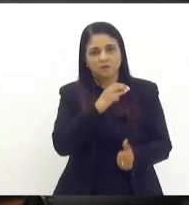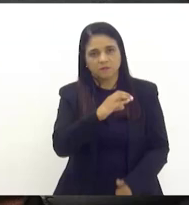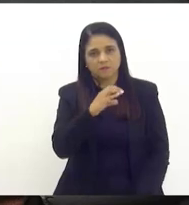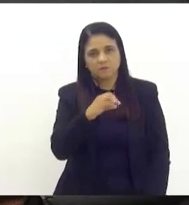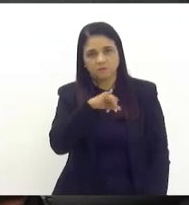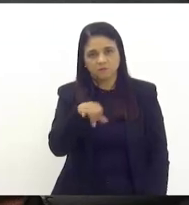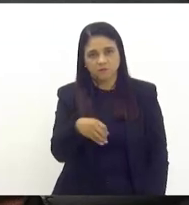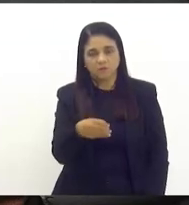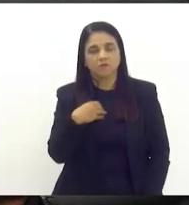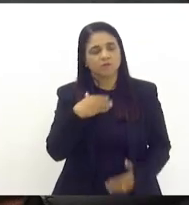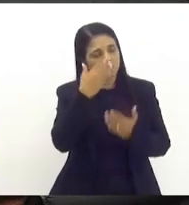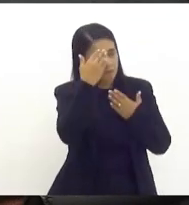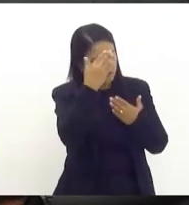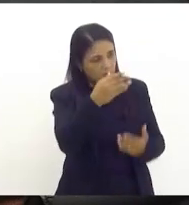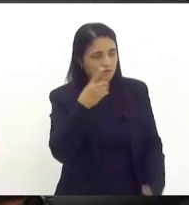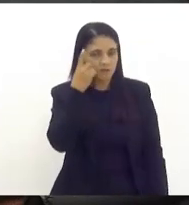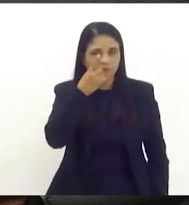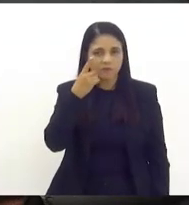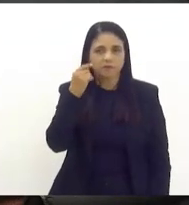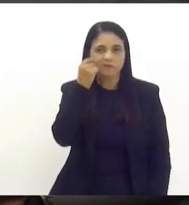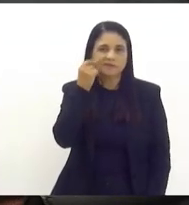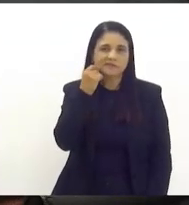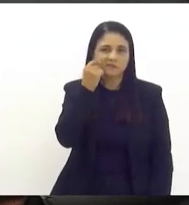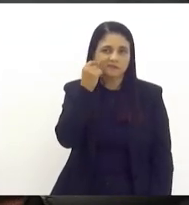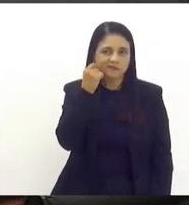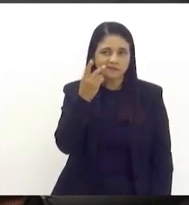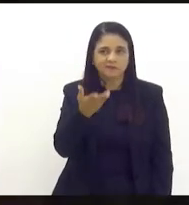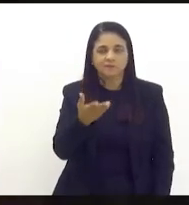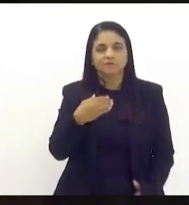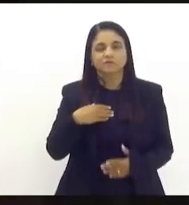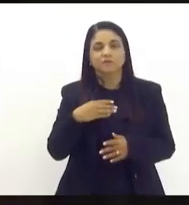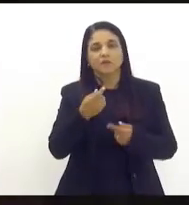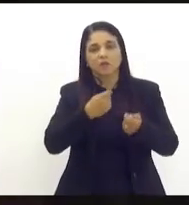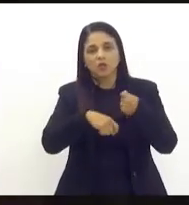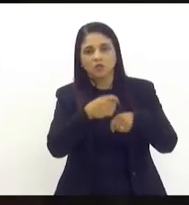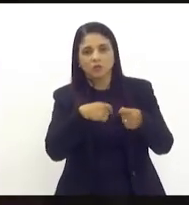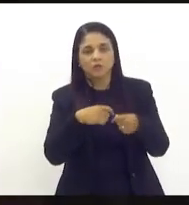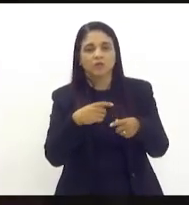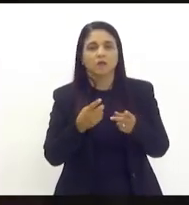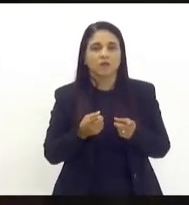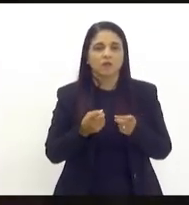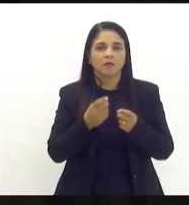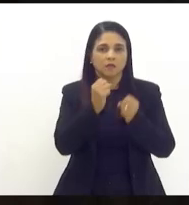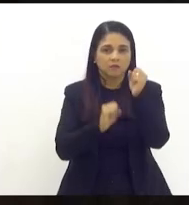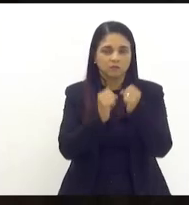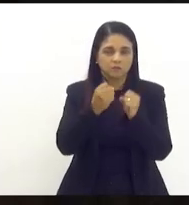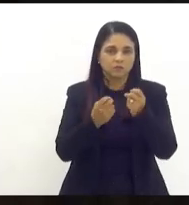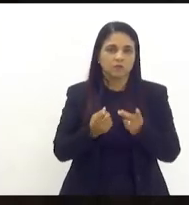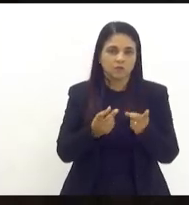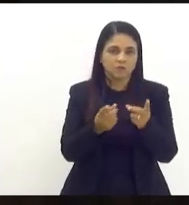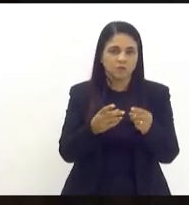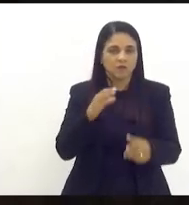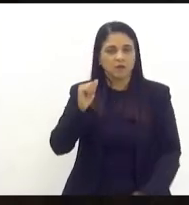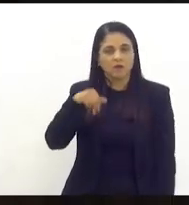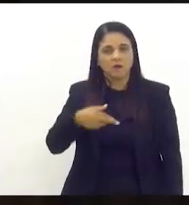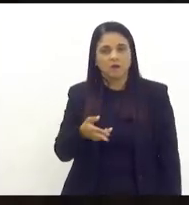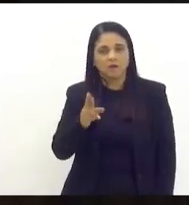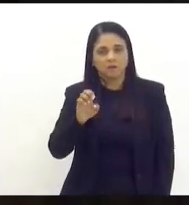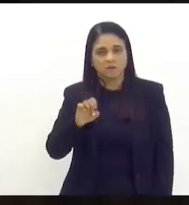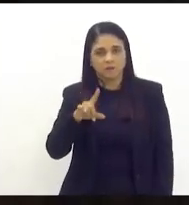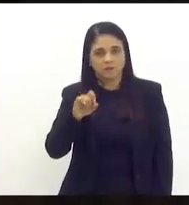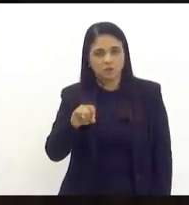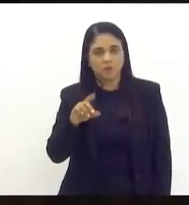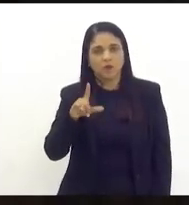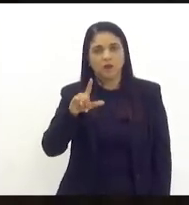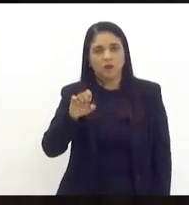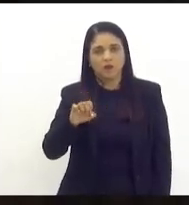Obrigado Deputado Ratinho economia indústria comércio Anderson Moraes Daniel liberou